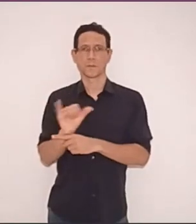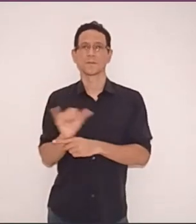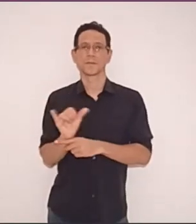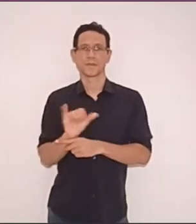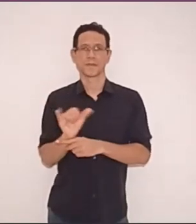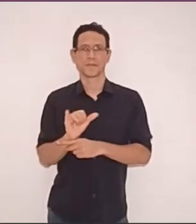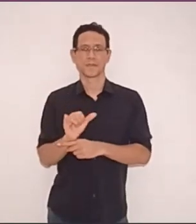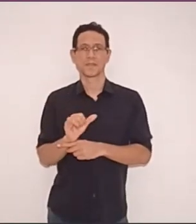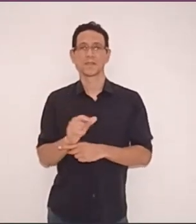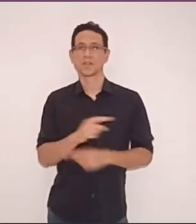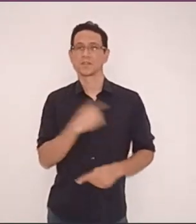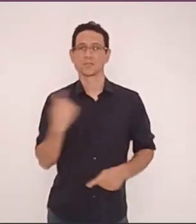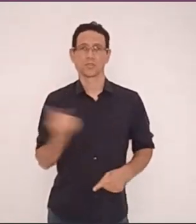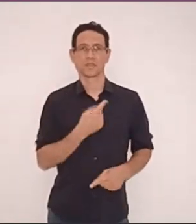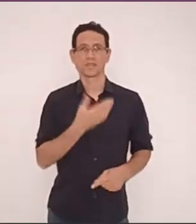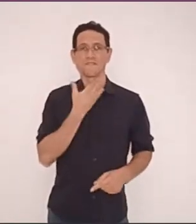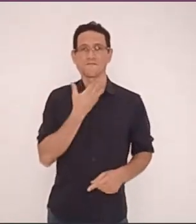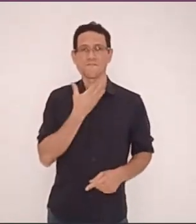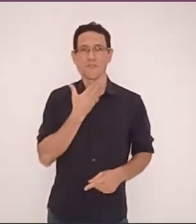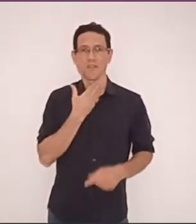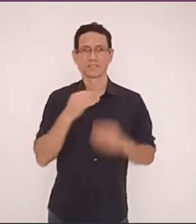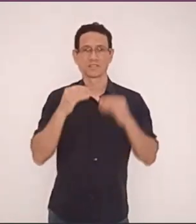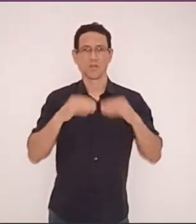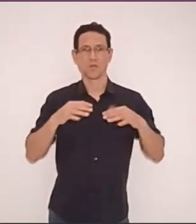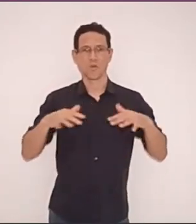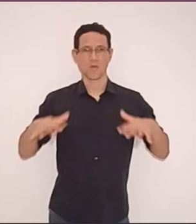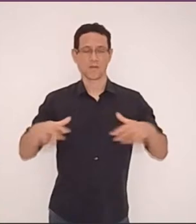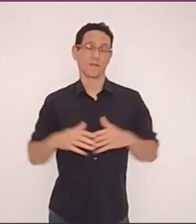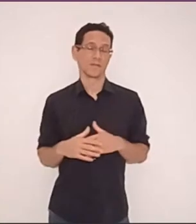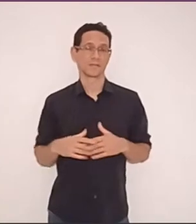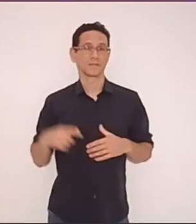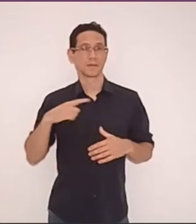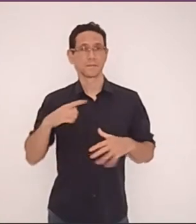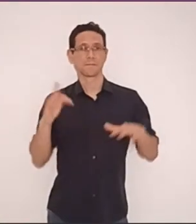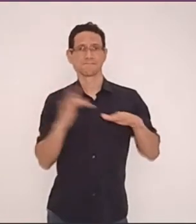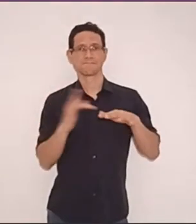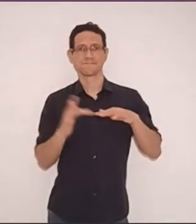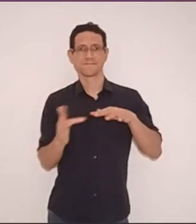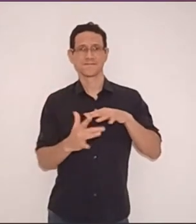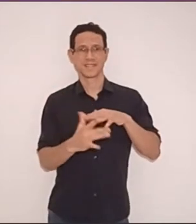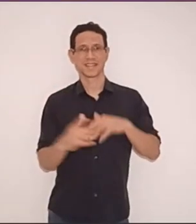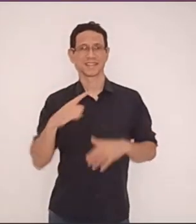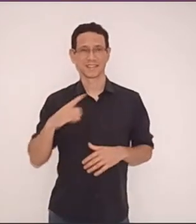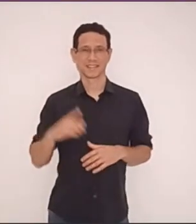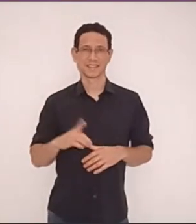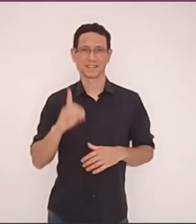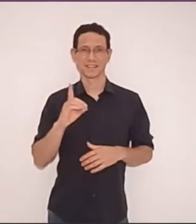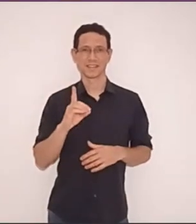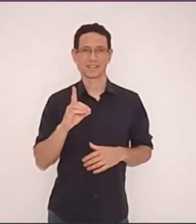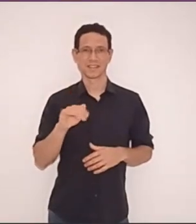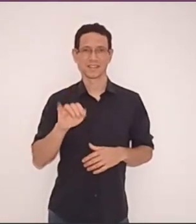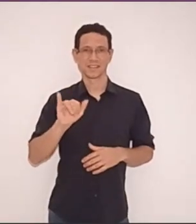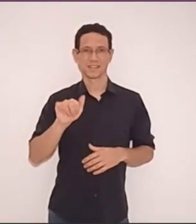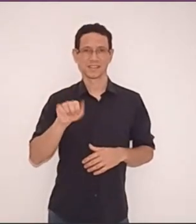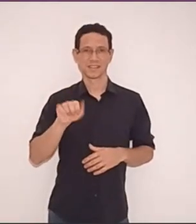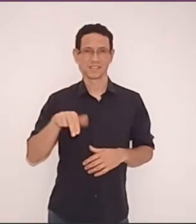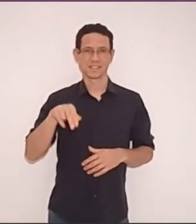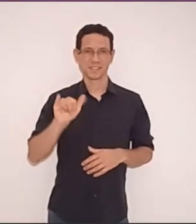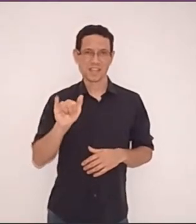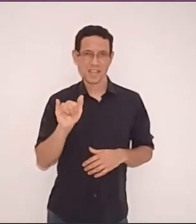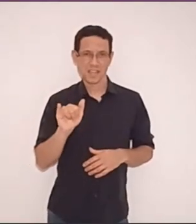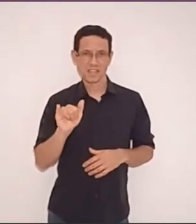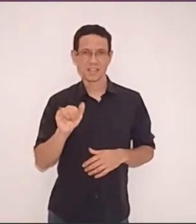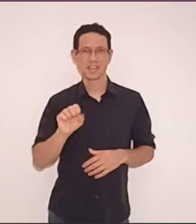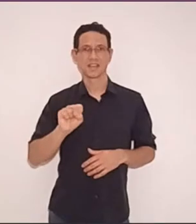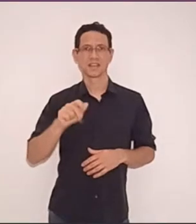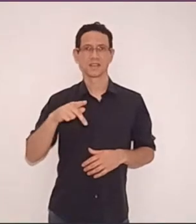nossa voz de cor e as minhas músicas nas plataformas digitais aí dizem Spotify só procurar preta